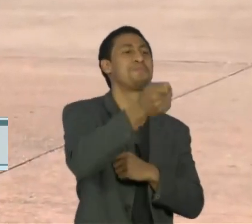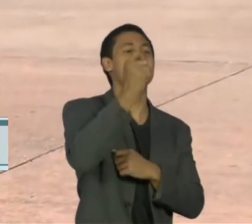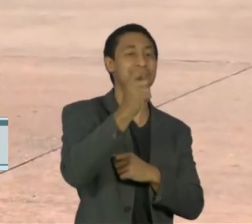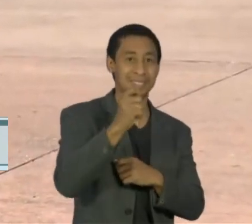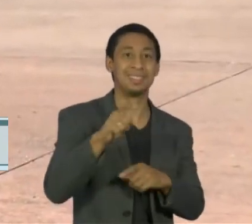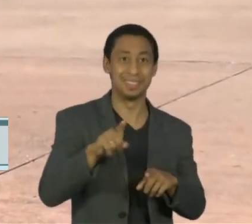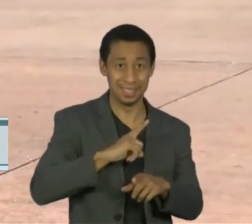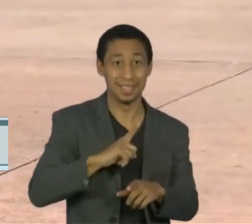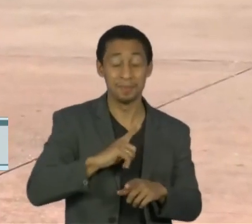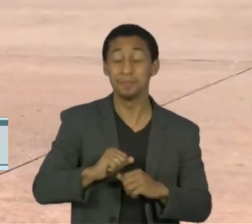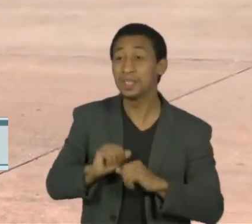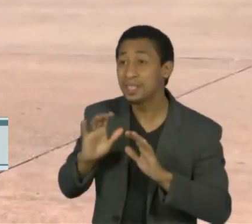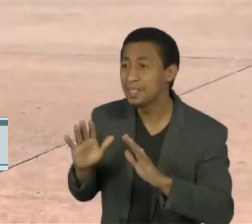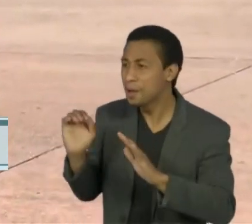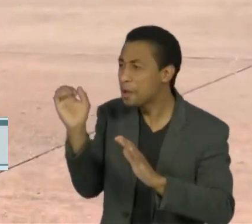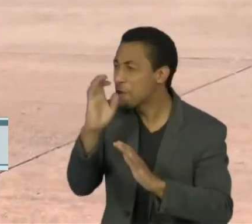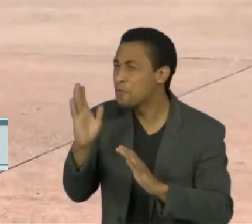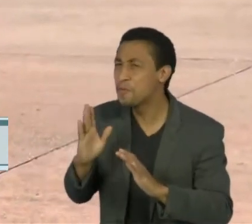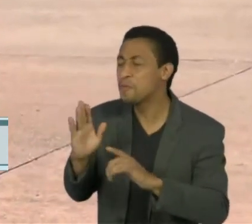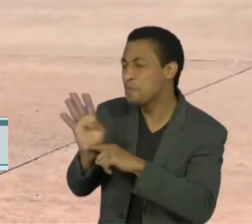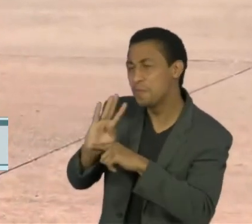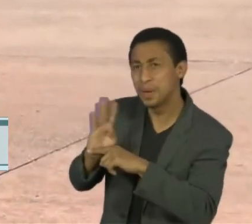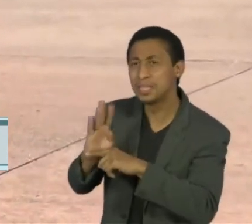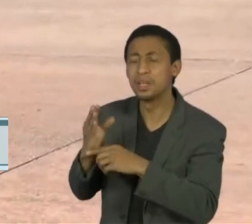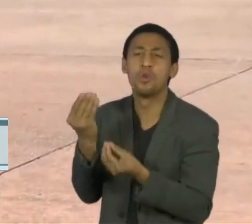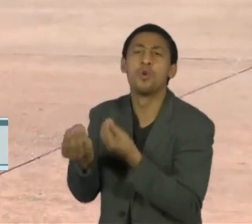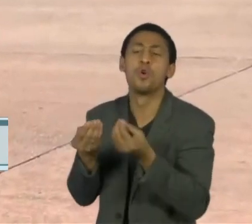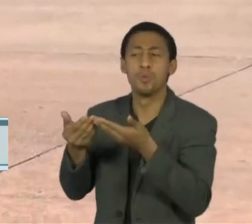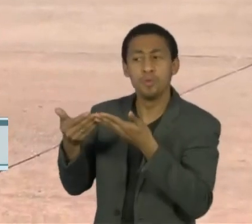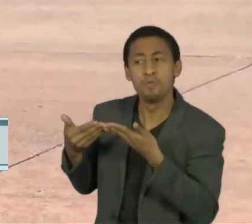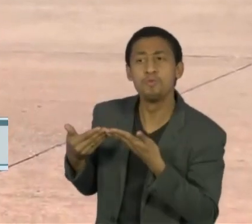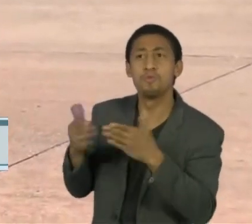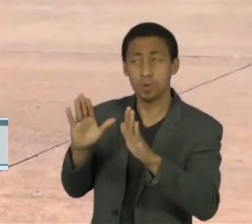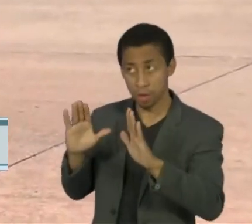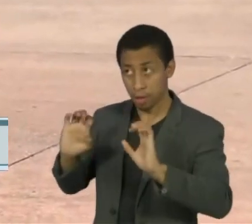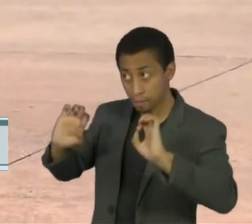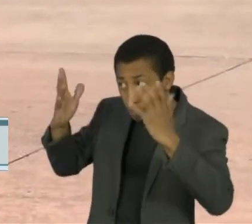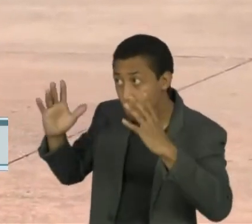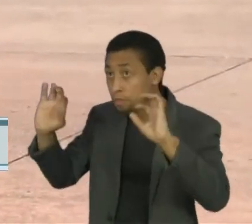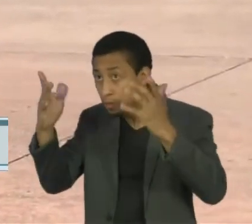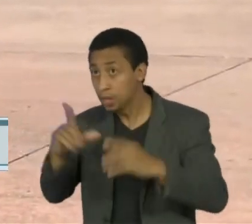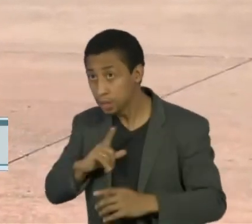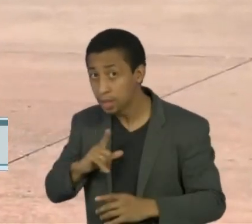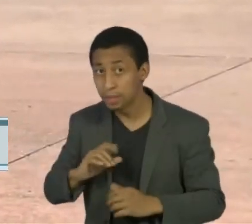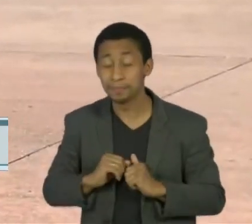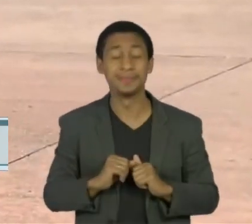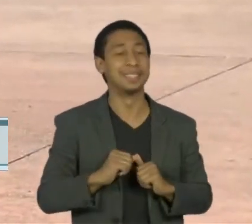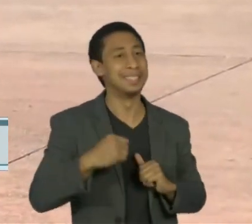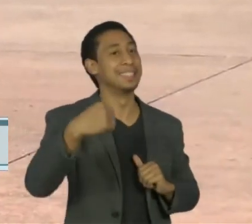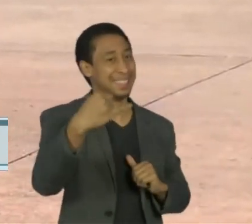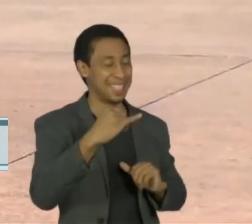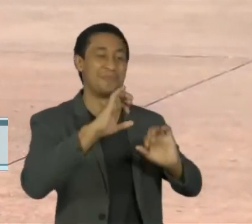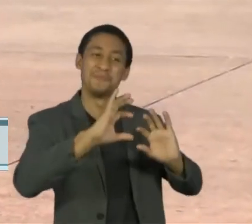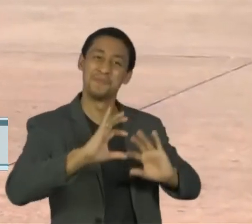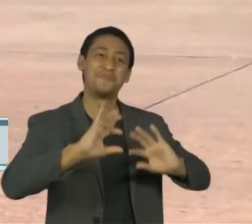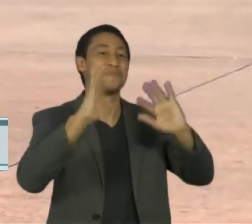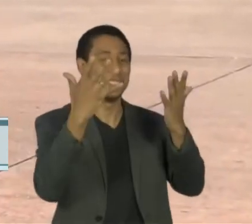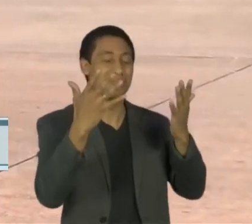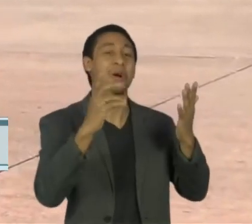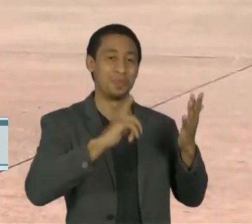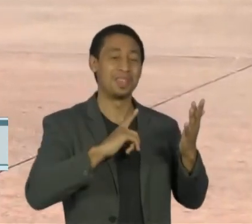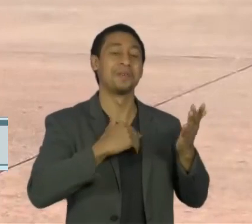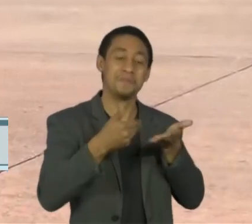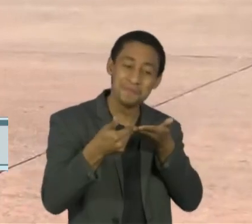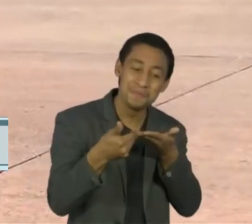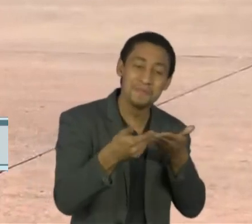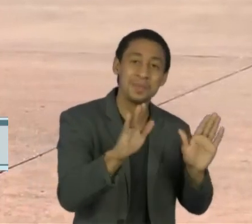das estreias de filmes brasileiros, vai ter abertura de festival. Sim, vai ser o nosso primeiro festival aqui no Drive-In. A gente tem a abertura